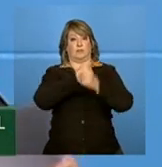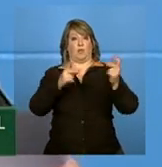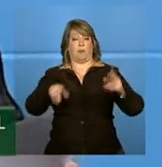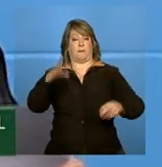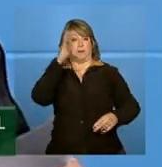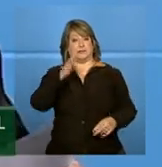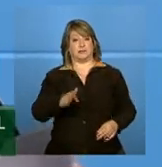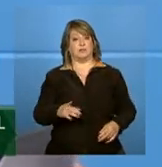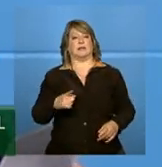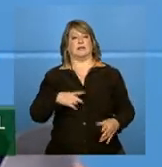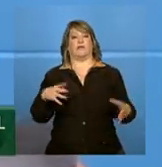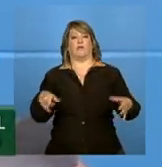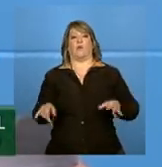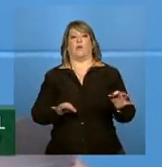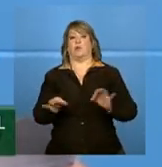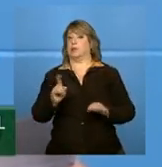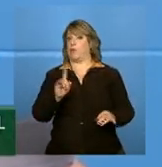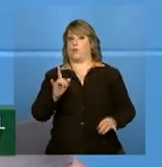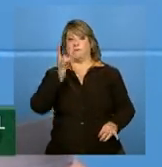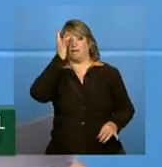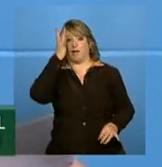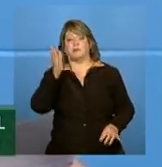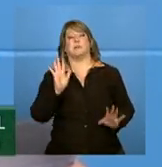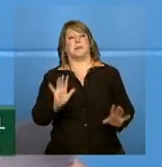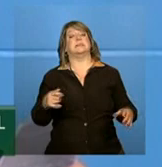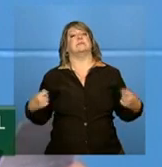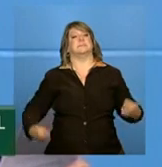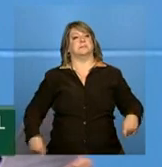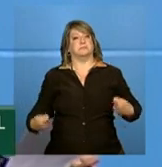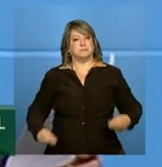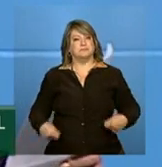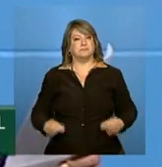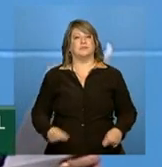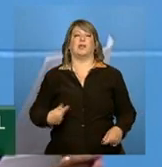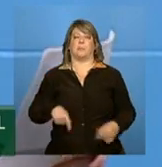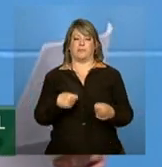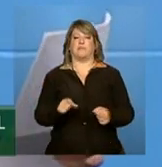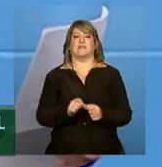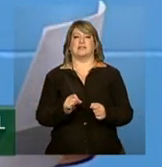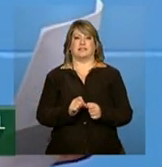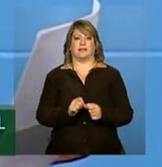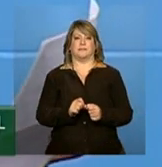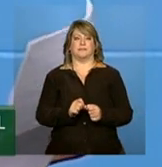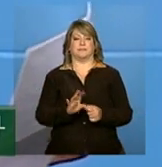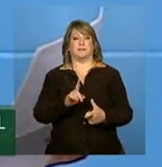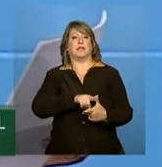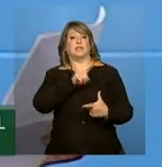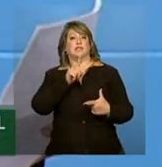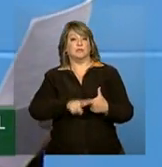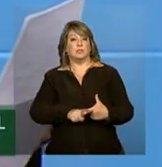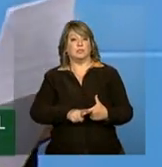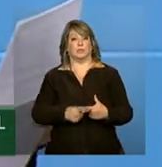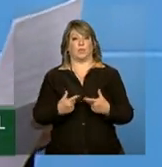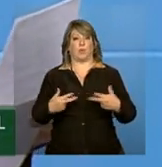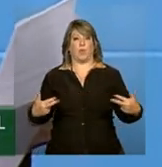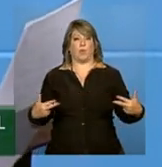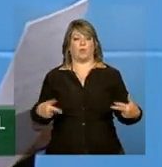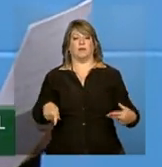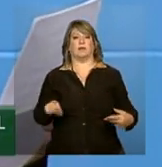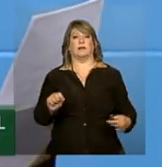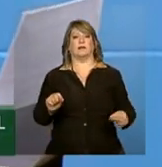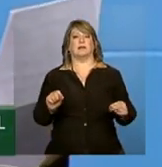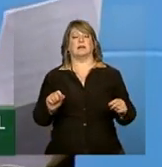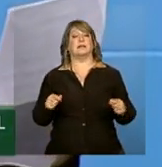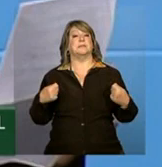de coordenação. Não é simples, mas é necessário e nós temos que fazer. A segunda questão está na